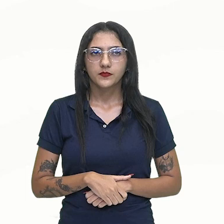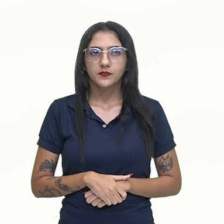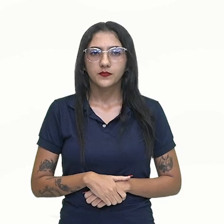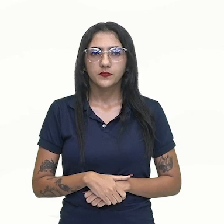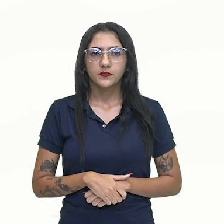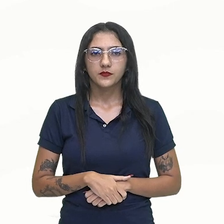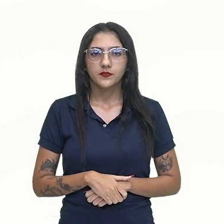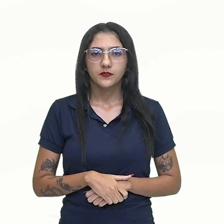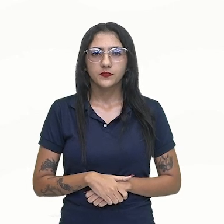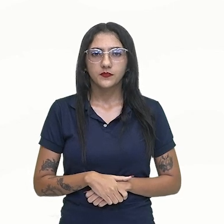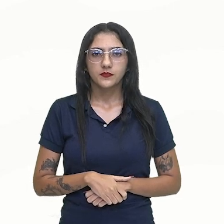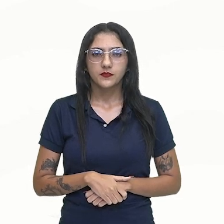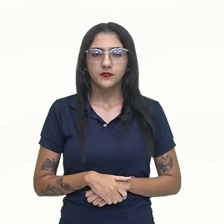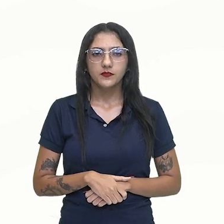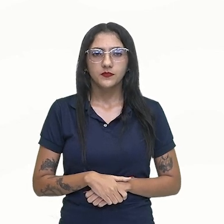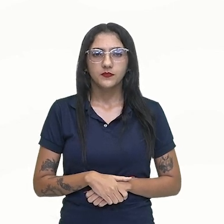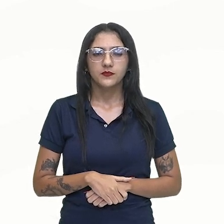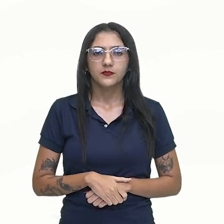ter aí